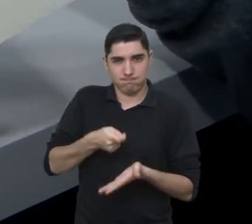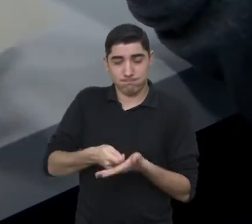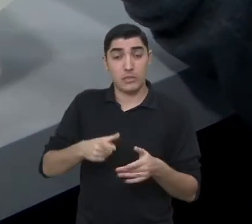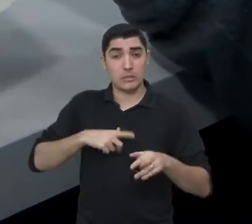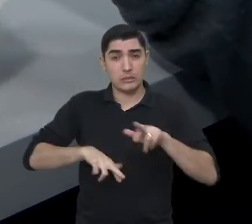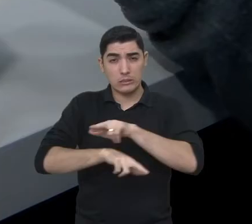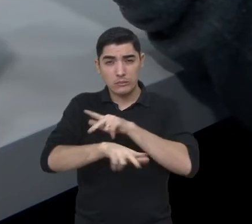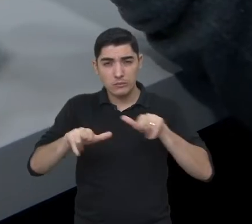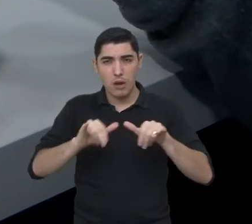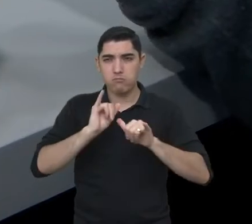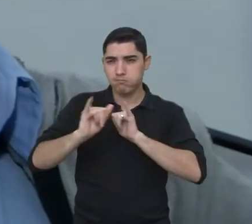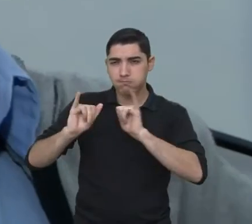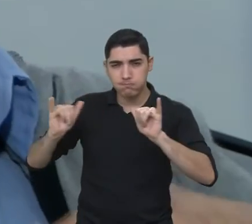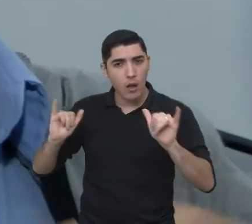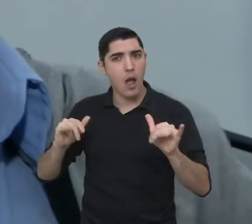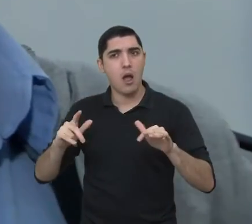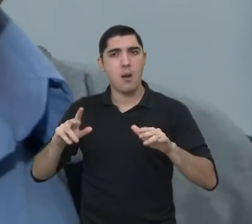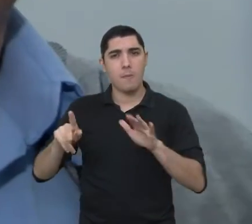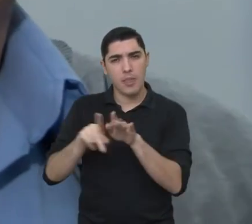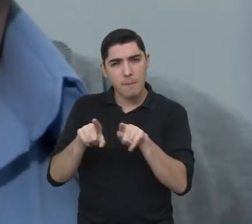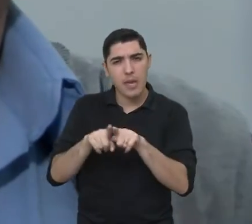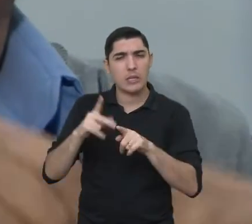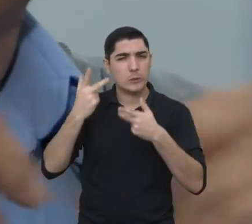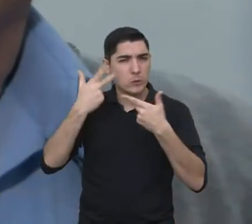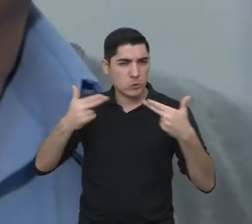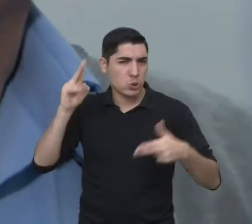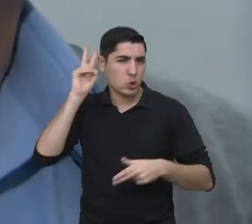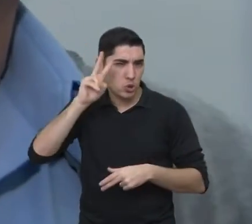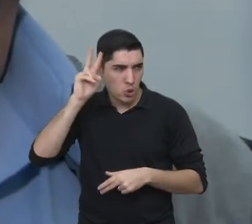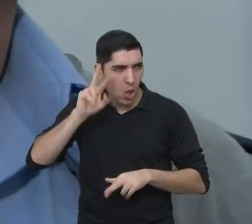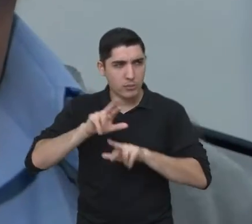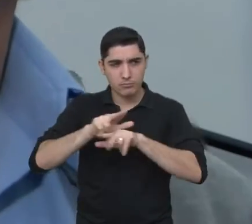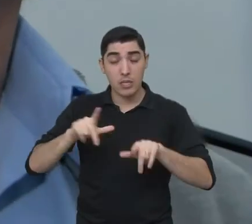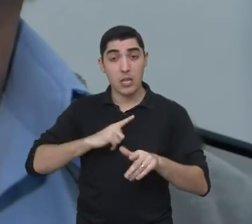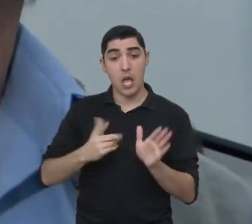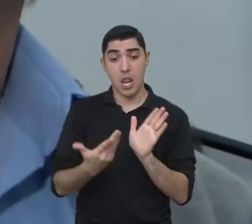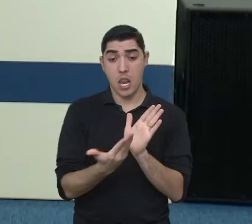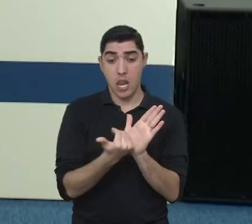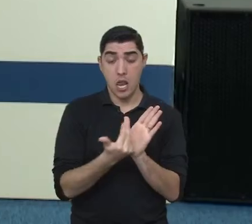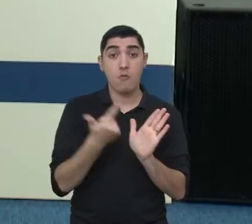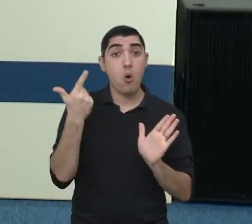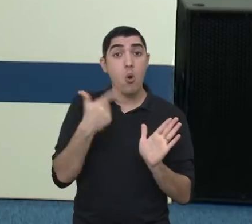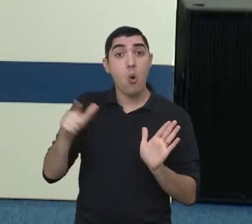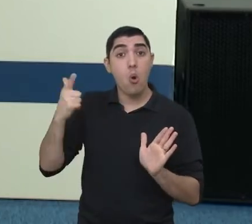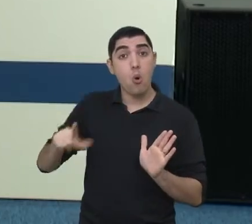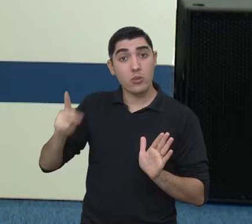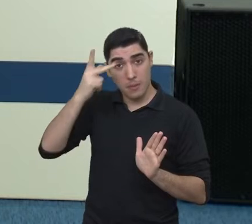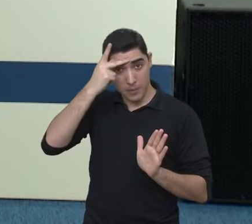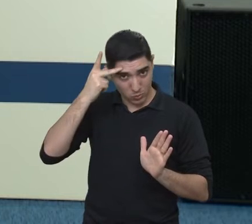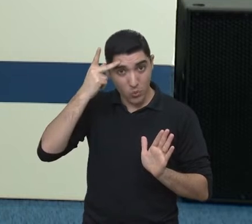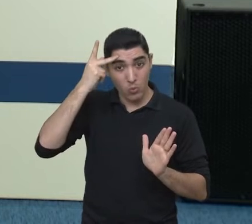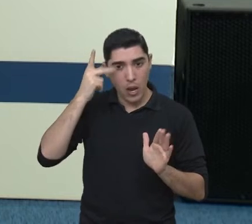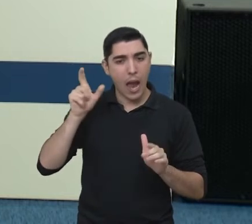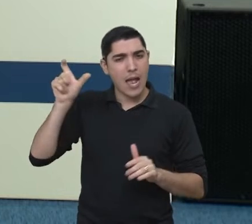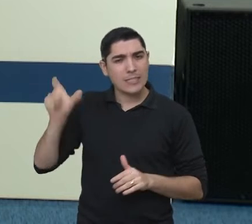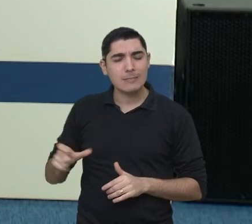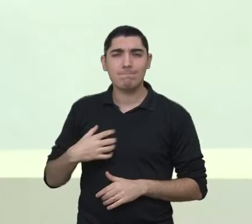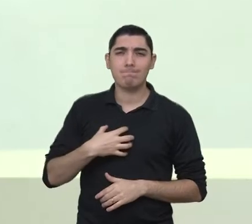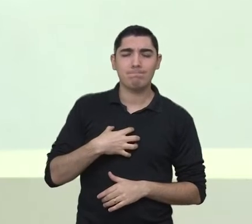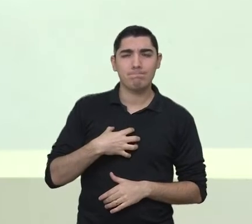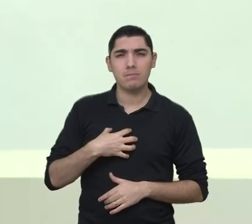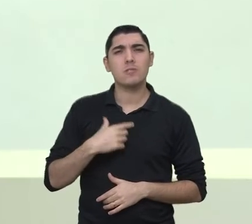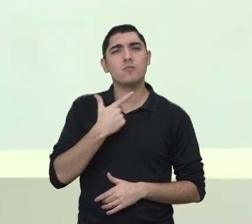ditadura militar. E de tanto relatar aos colegas os acontecimentos desse período, que compõem livros de outros